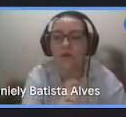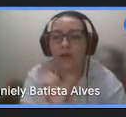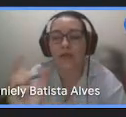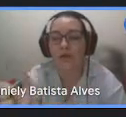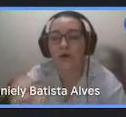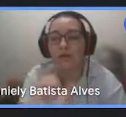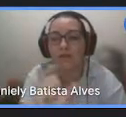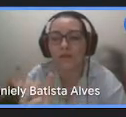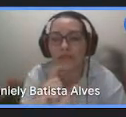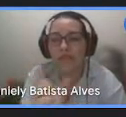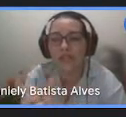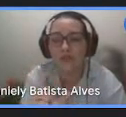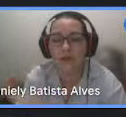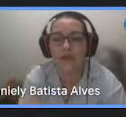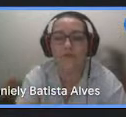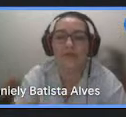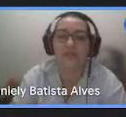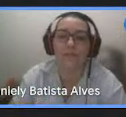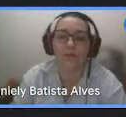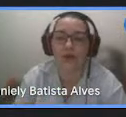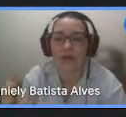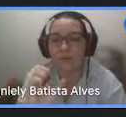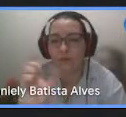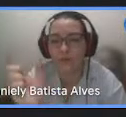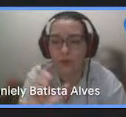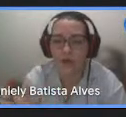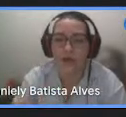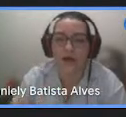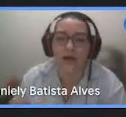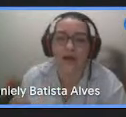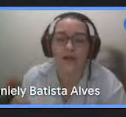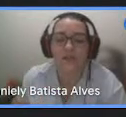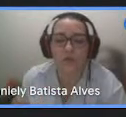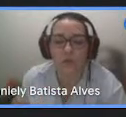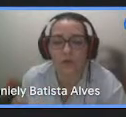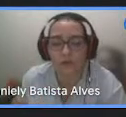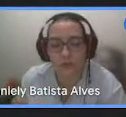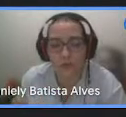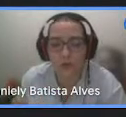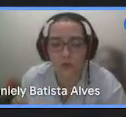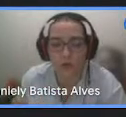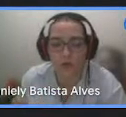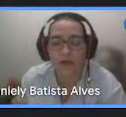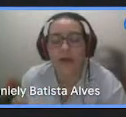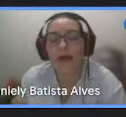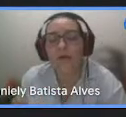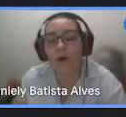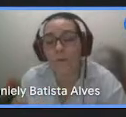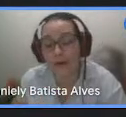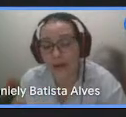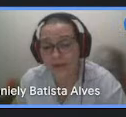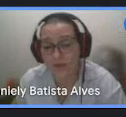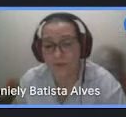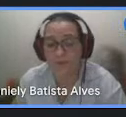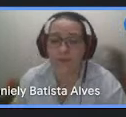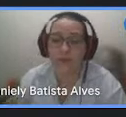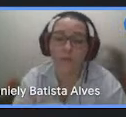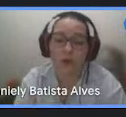submissão e quanto que vocês acham ali que vai ser aprovado o seu protocolo. A qual